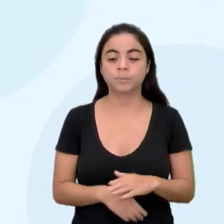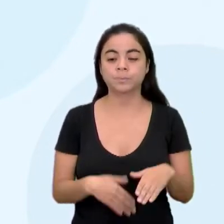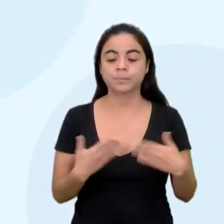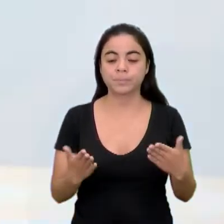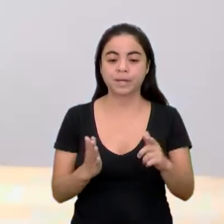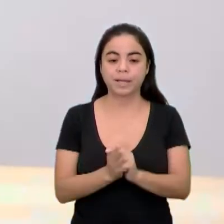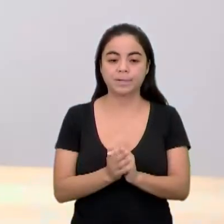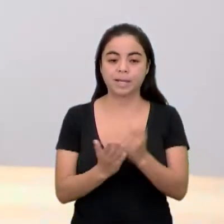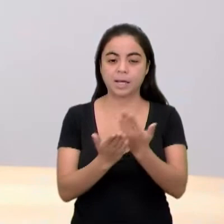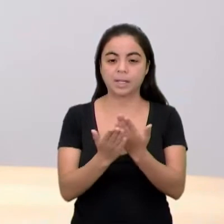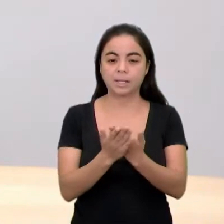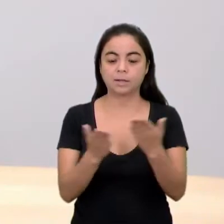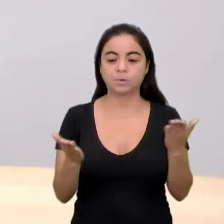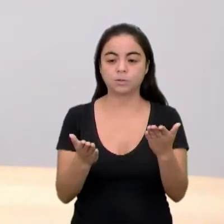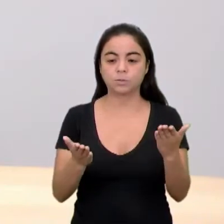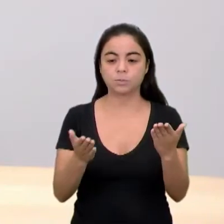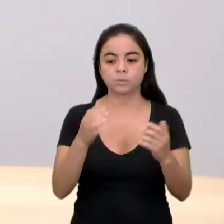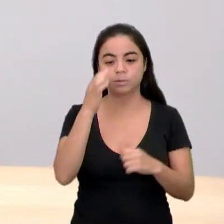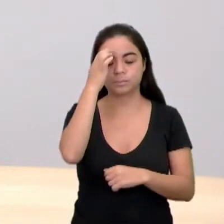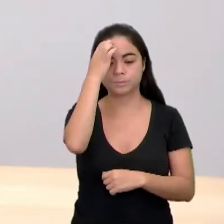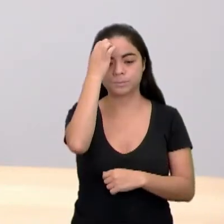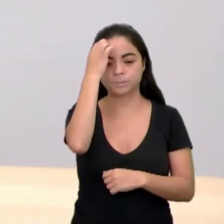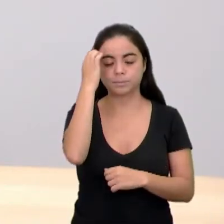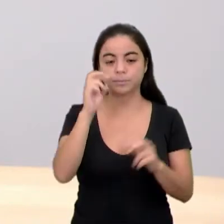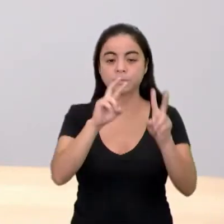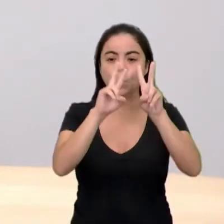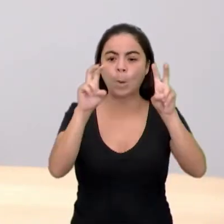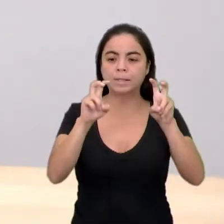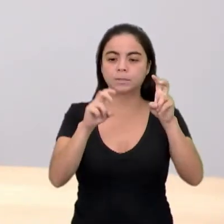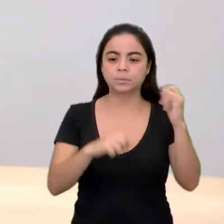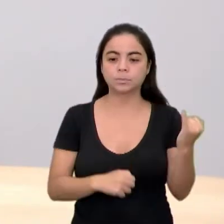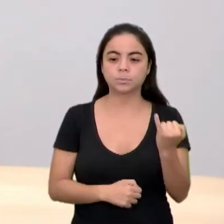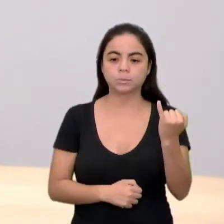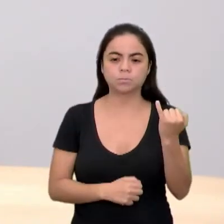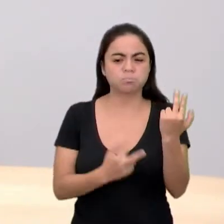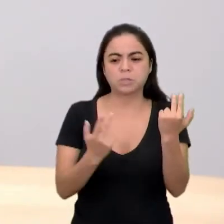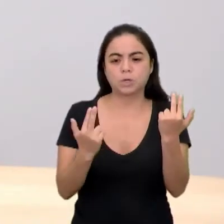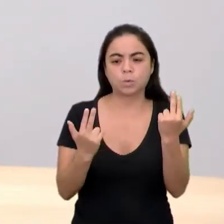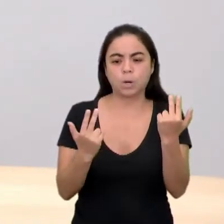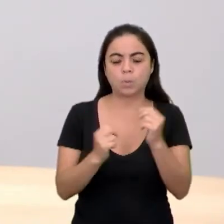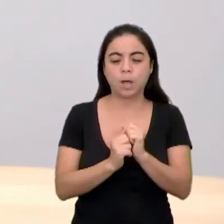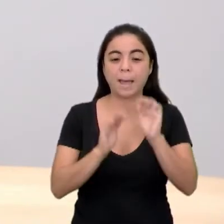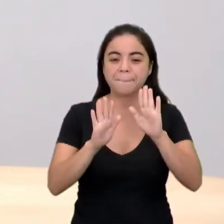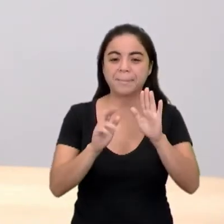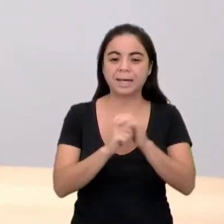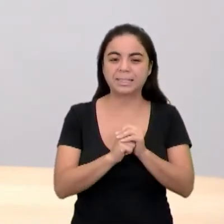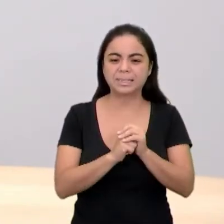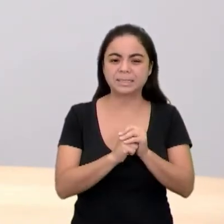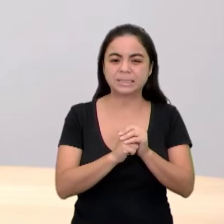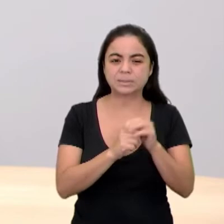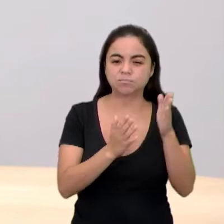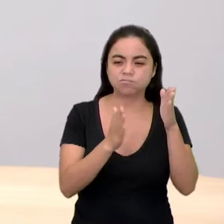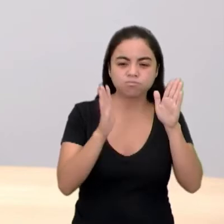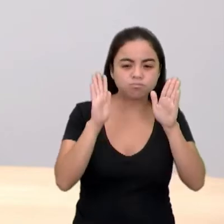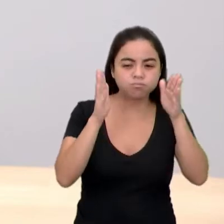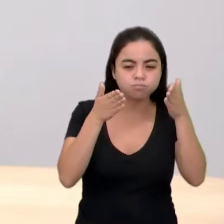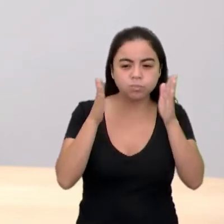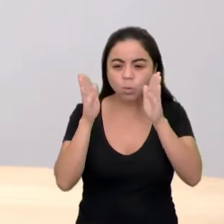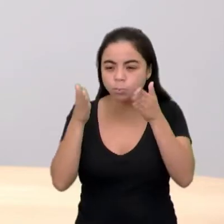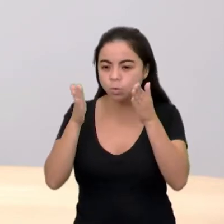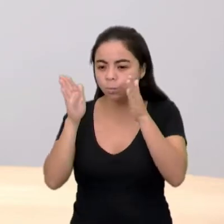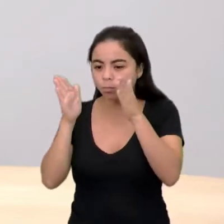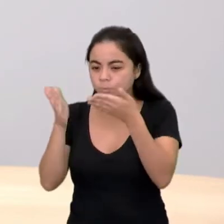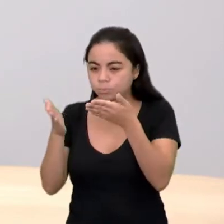nossa aula de hoje. O assunto é o mesmo, mas a gente vê sendo abordado de formas diferentes em